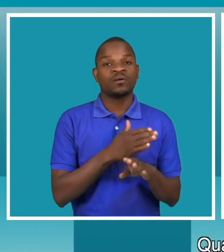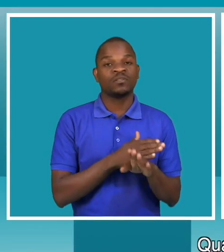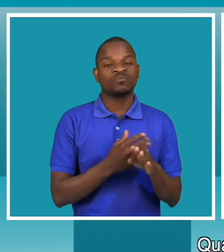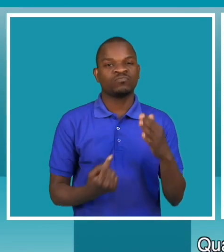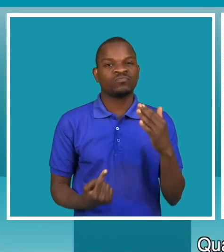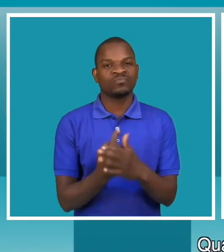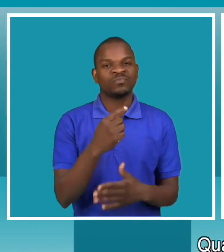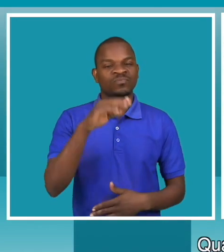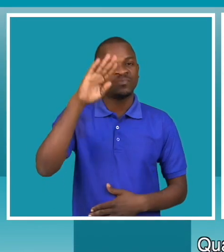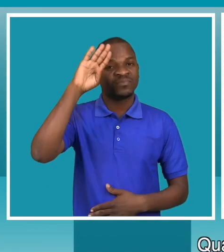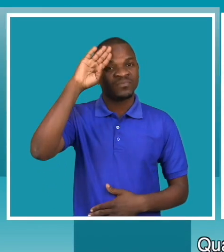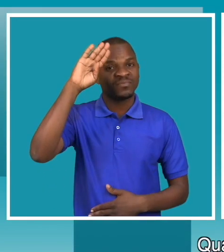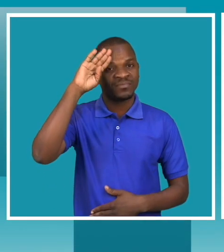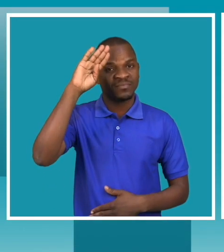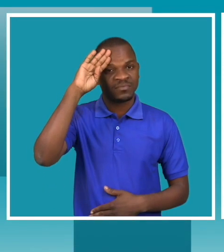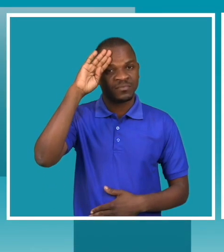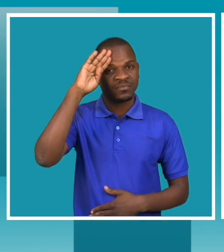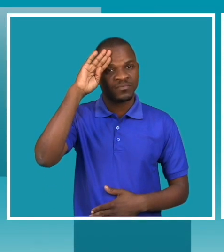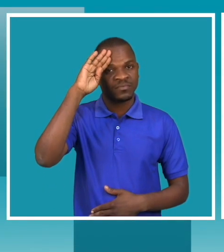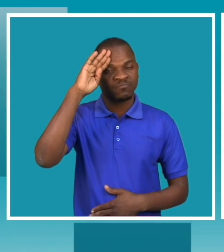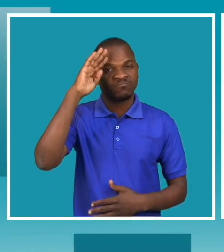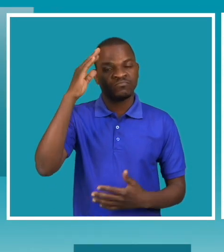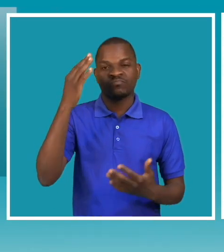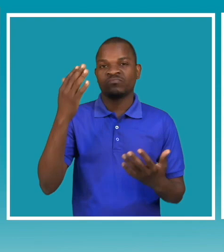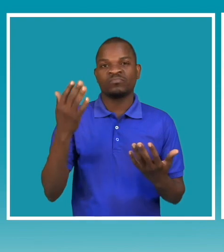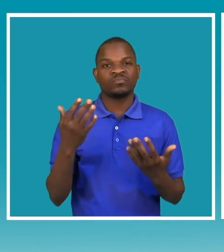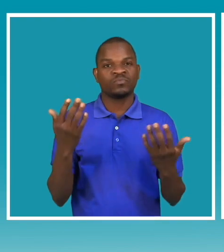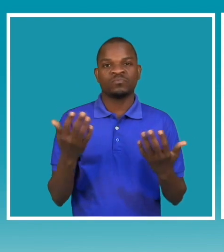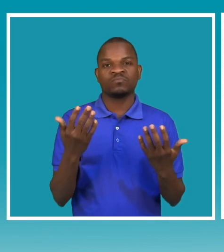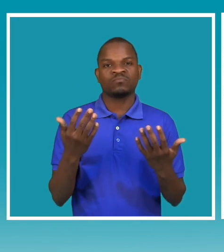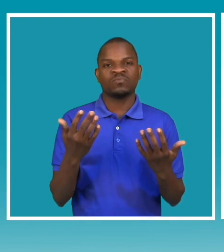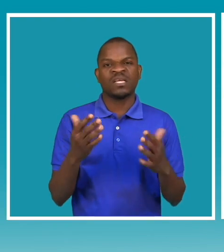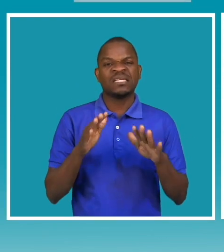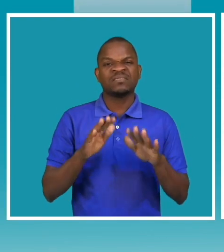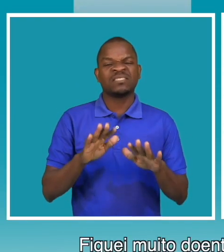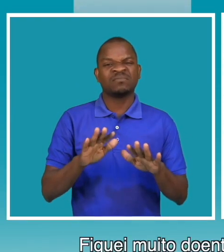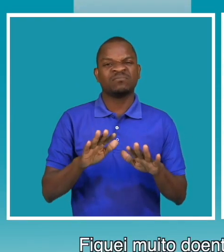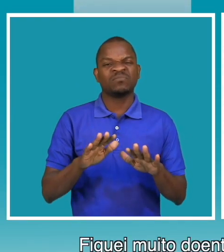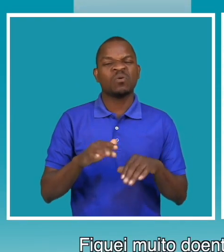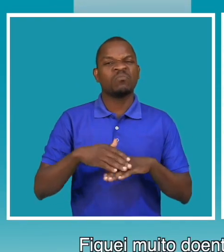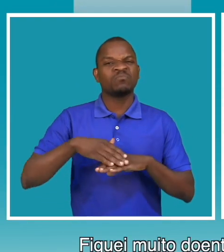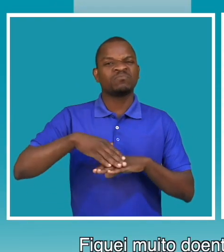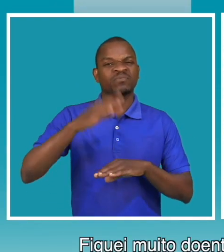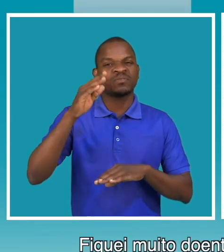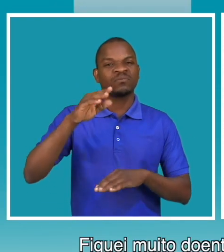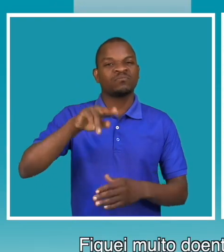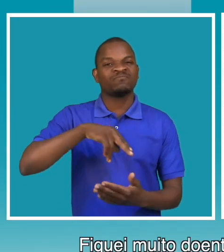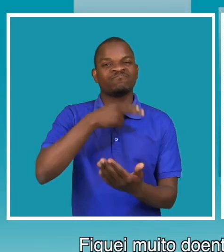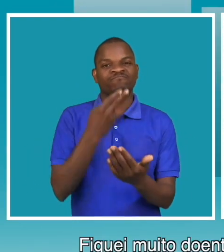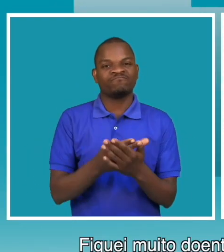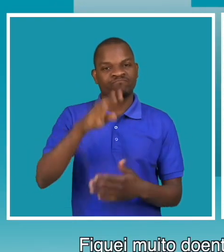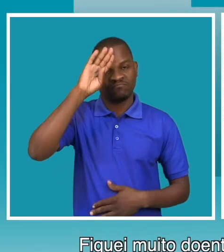Quando eu fiquei doente, eu fiquei muito doente